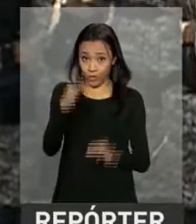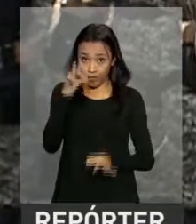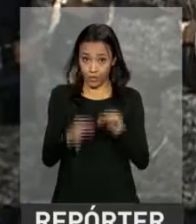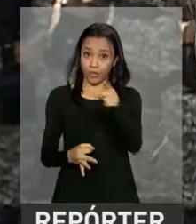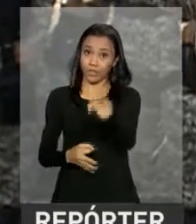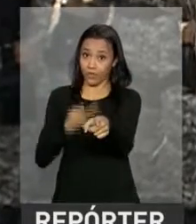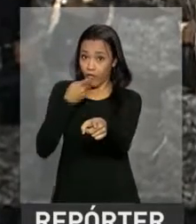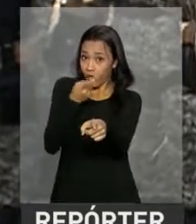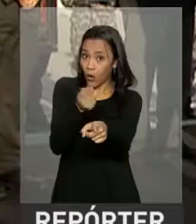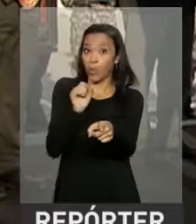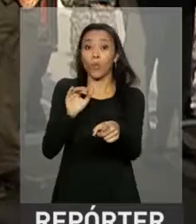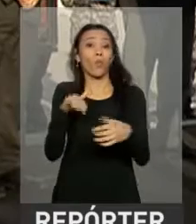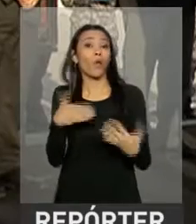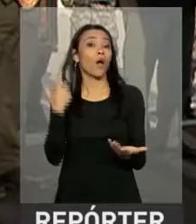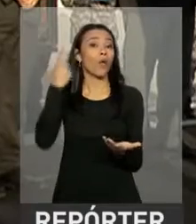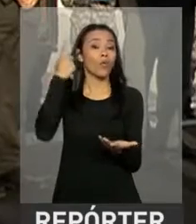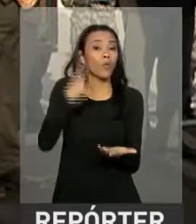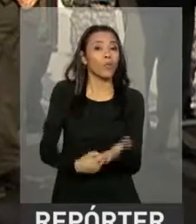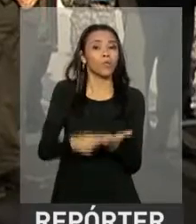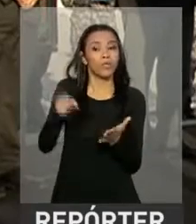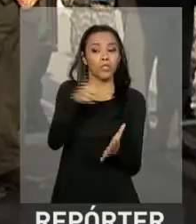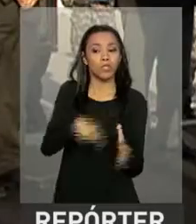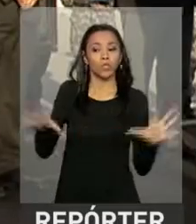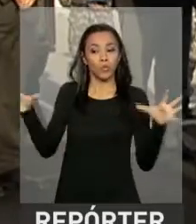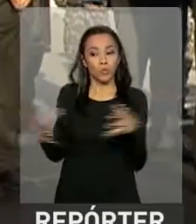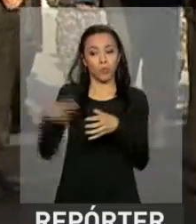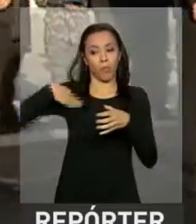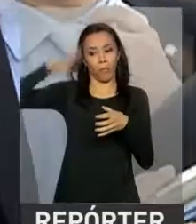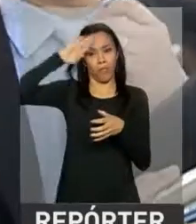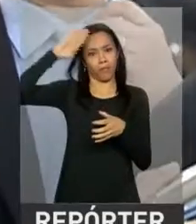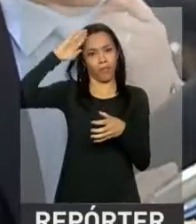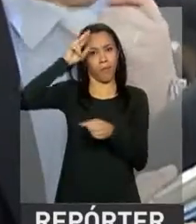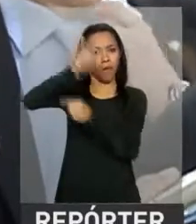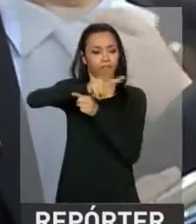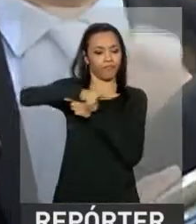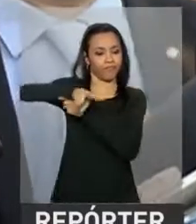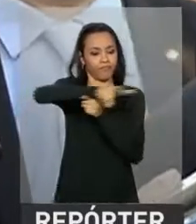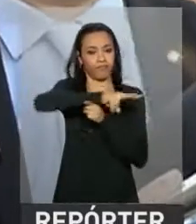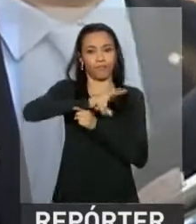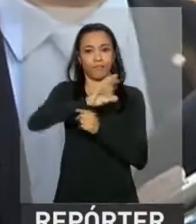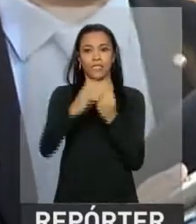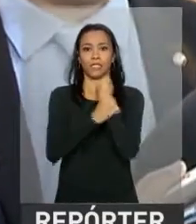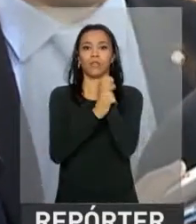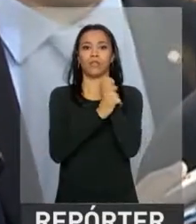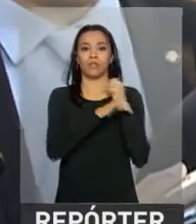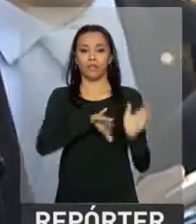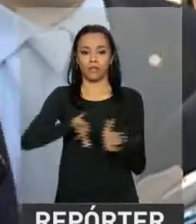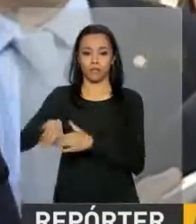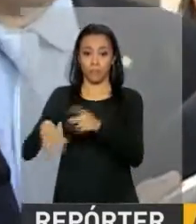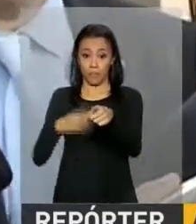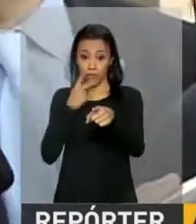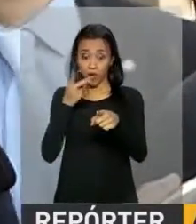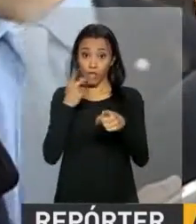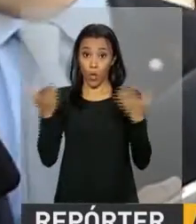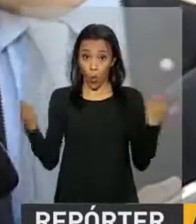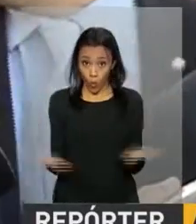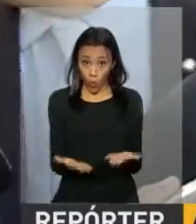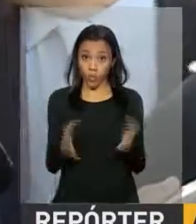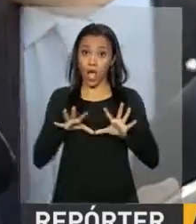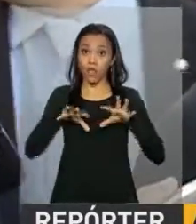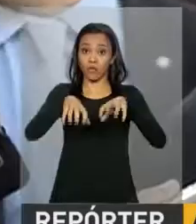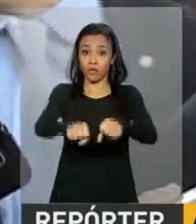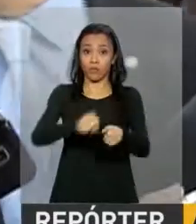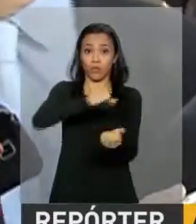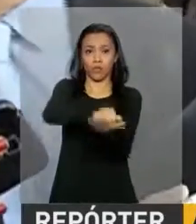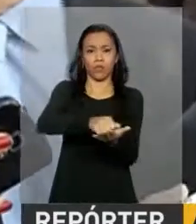a responsabilidade do efetivo na segurança olímpica. A partir de hoje, a Força Nacional assume todas